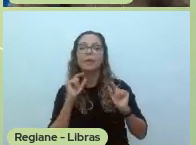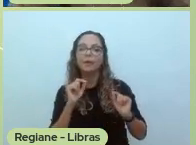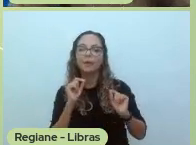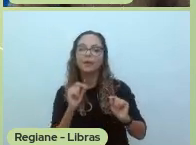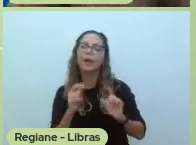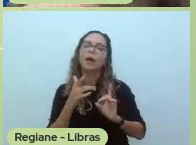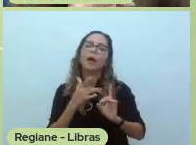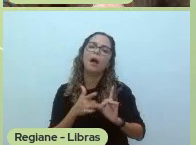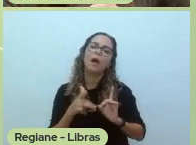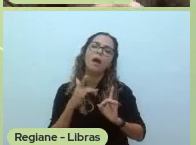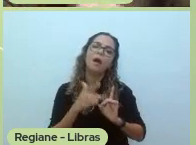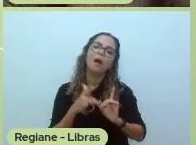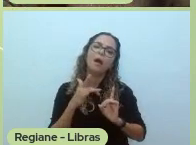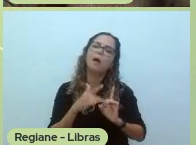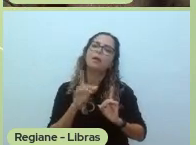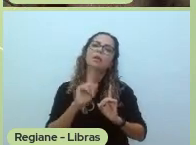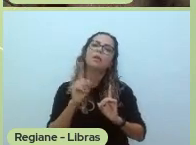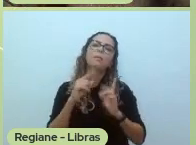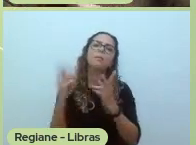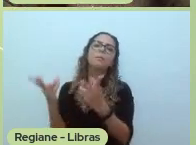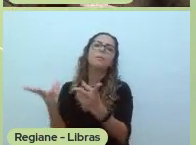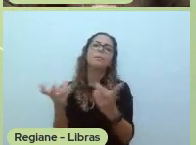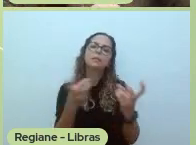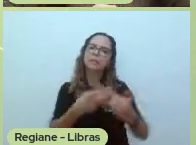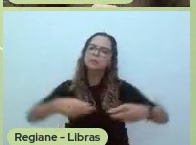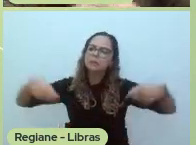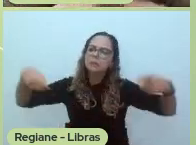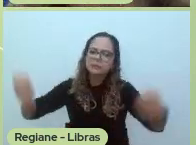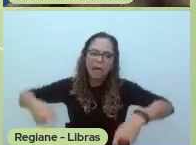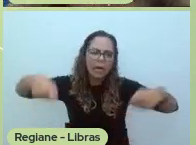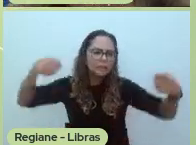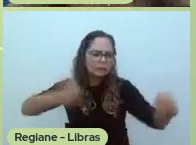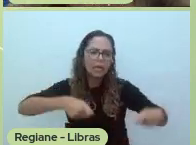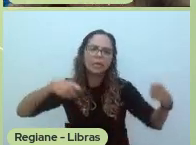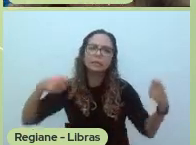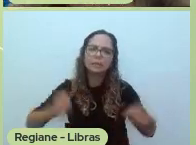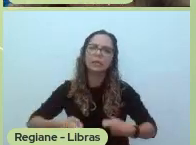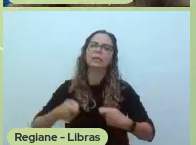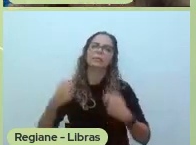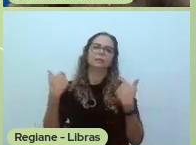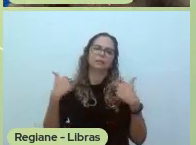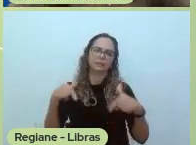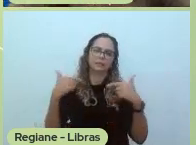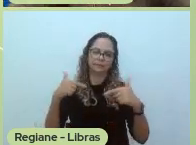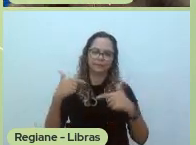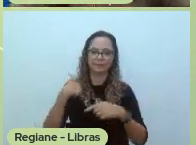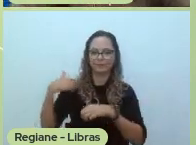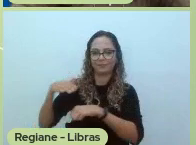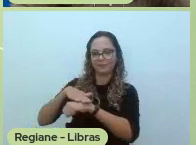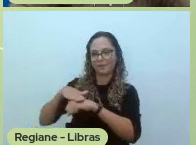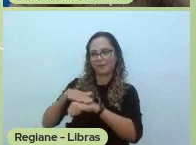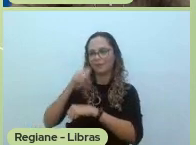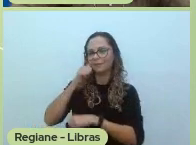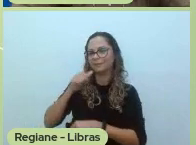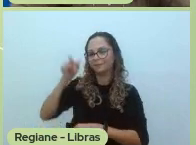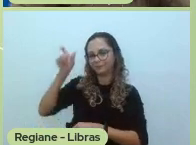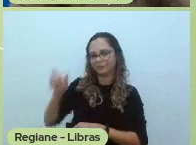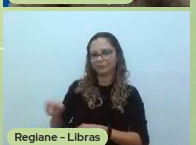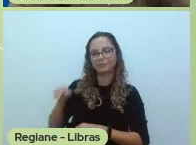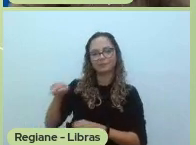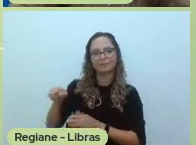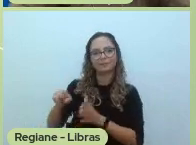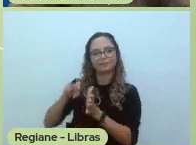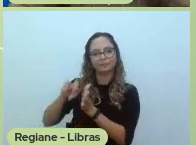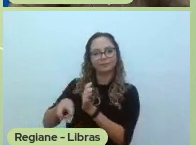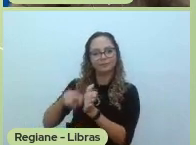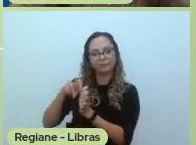vez eu estava conversando com uma mulher lá do grupo, que ela estava em cadeira de rodas, ela ficou deficiente